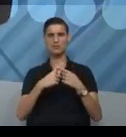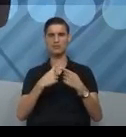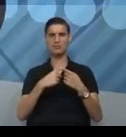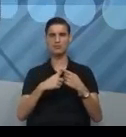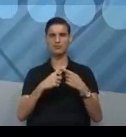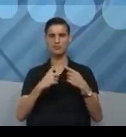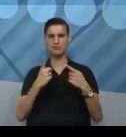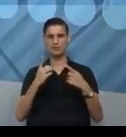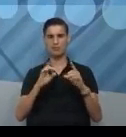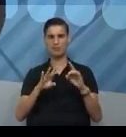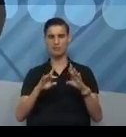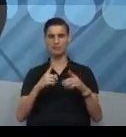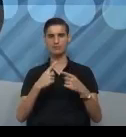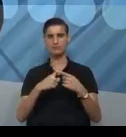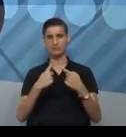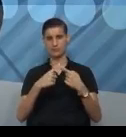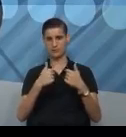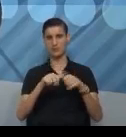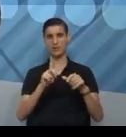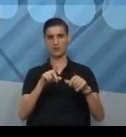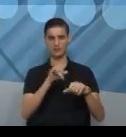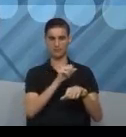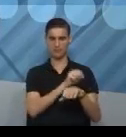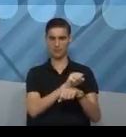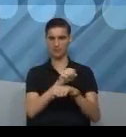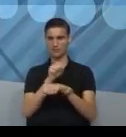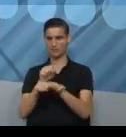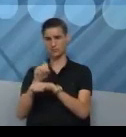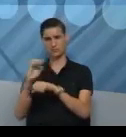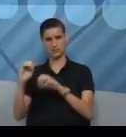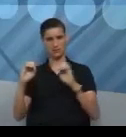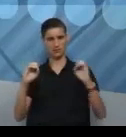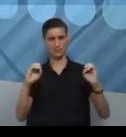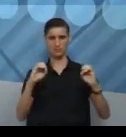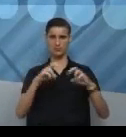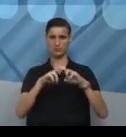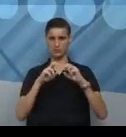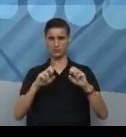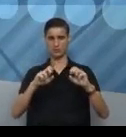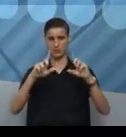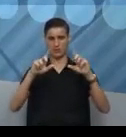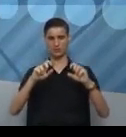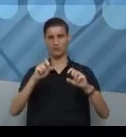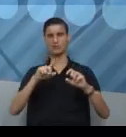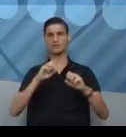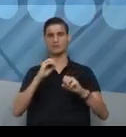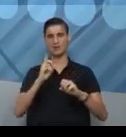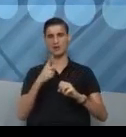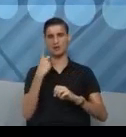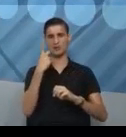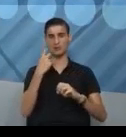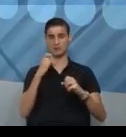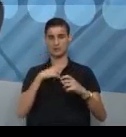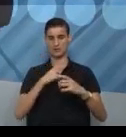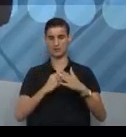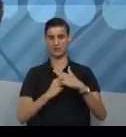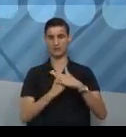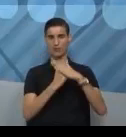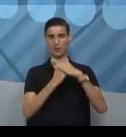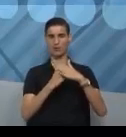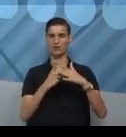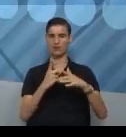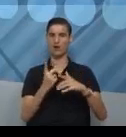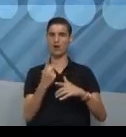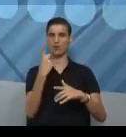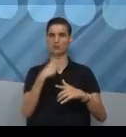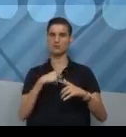por que a altura é igual a 0? Porque elas estão em repouso, elas estão paradas, então aquela altura é 0. E a partir do momento que tem uma tensão, essa altura